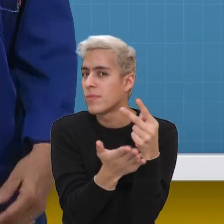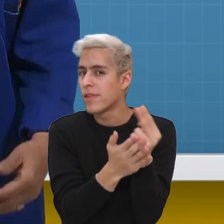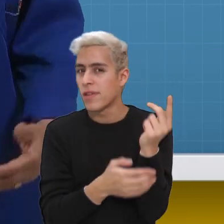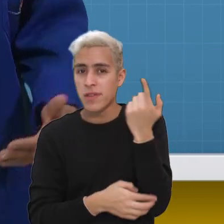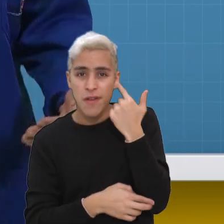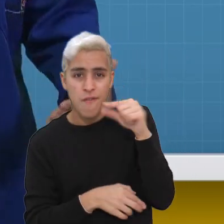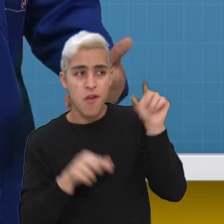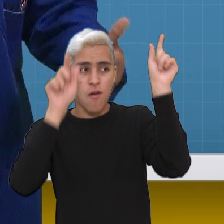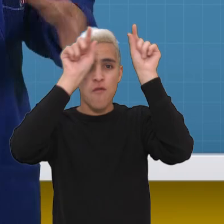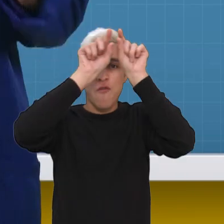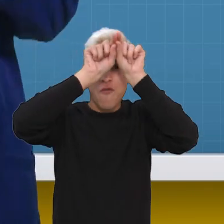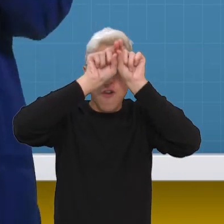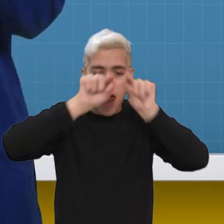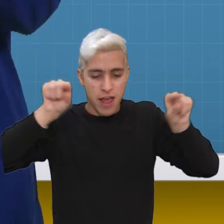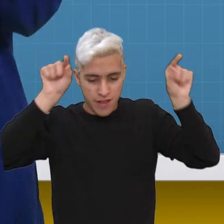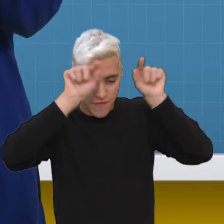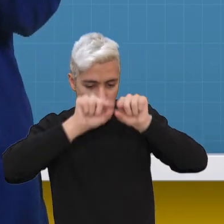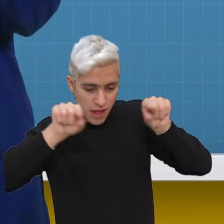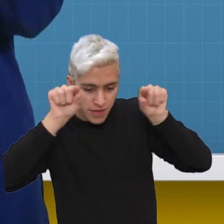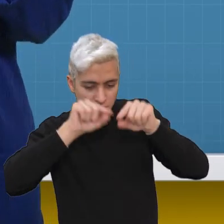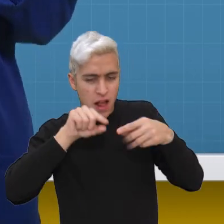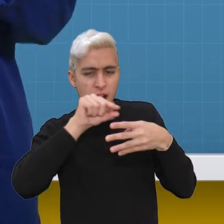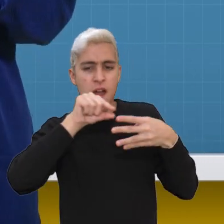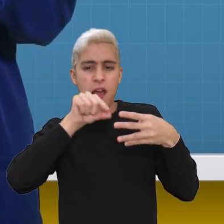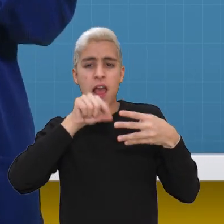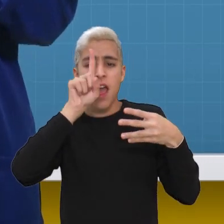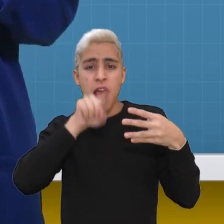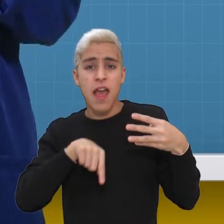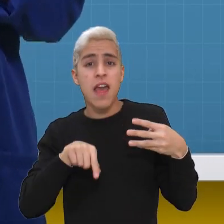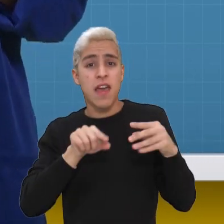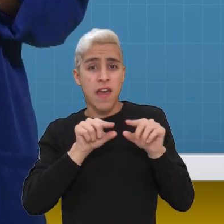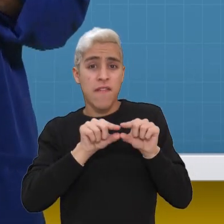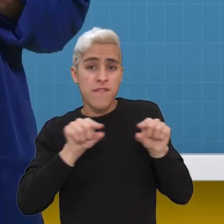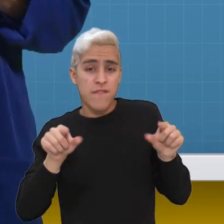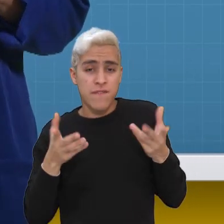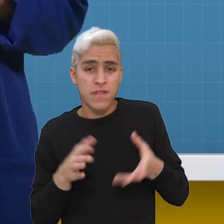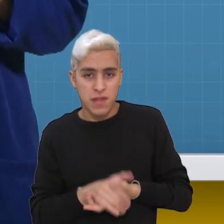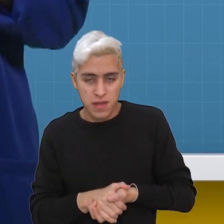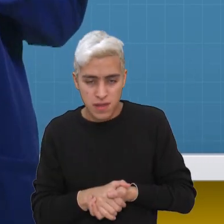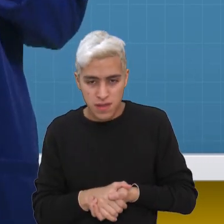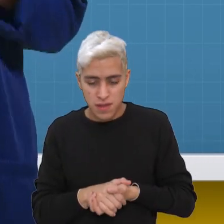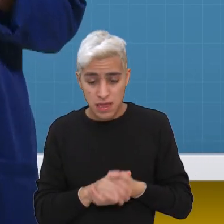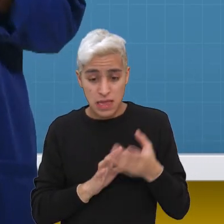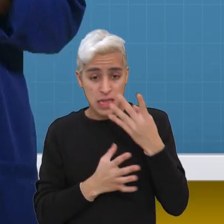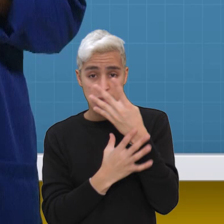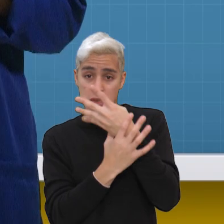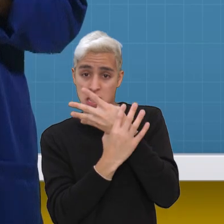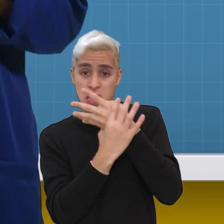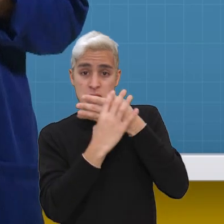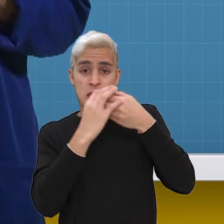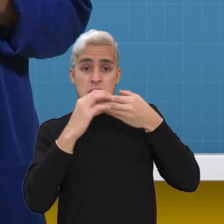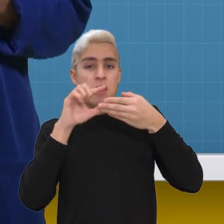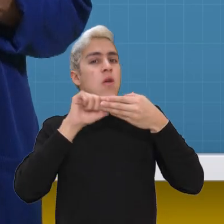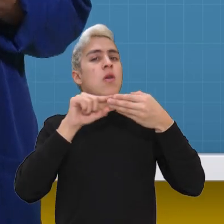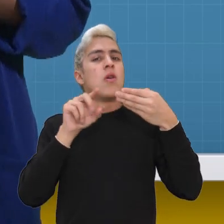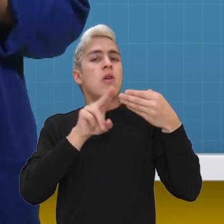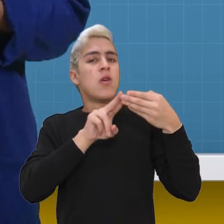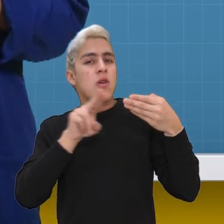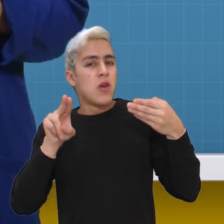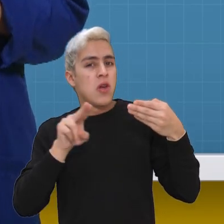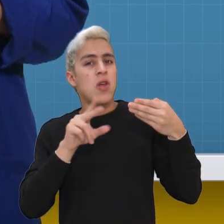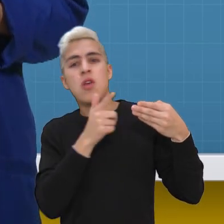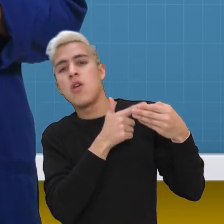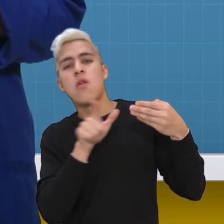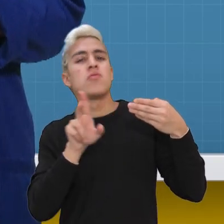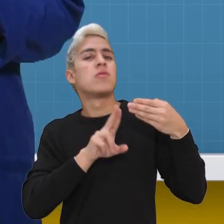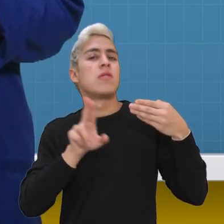viu? Cada uma das linhas é um verso. E ao conjunto de 4 versos, nós vamos